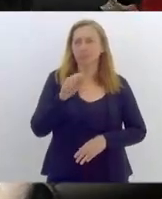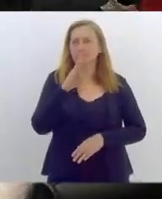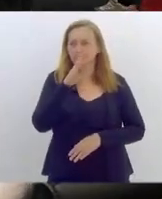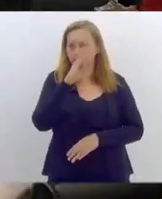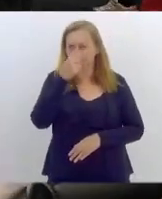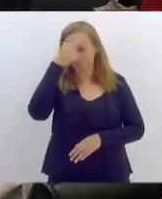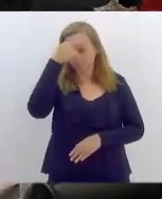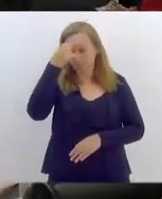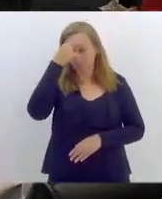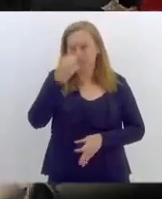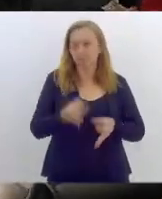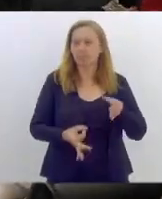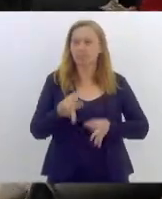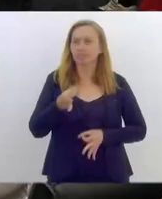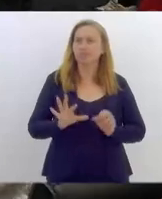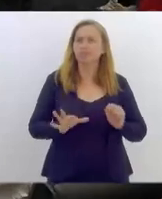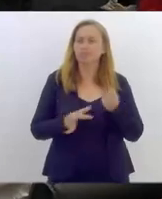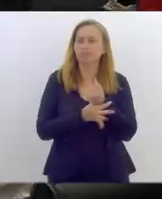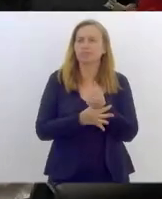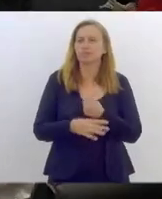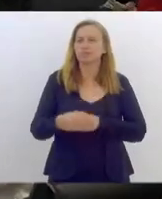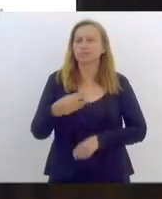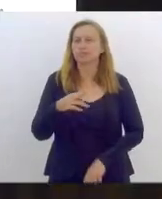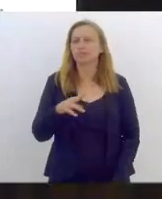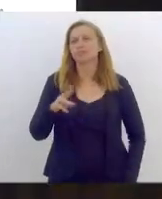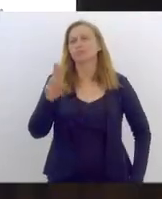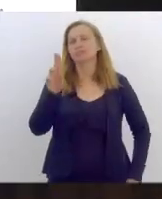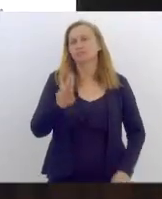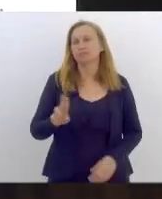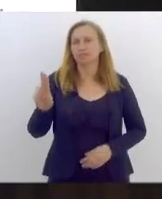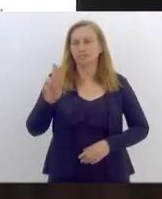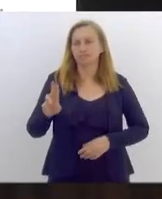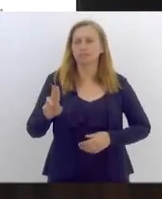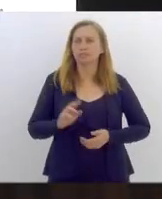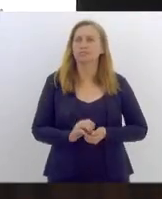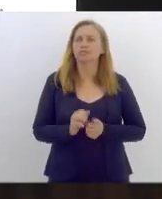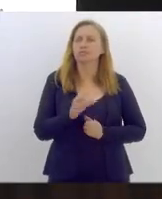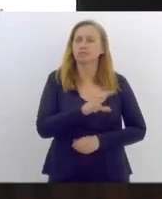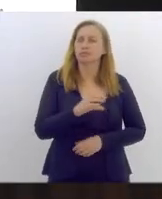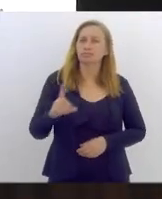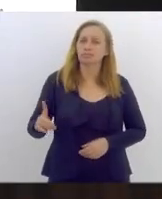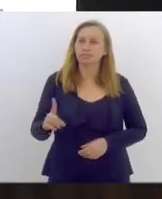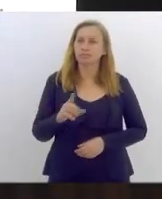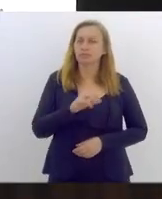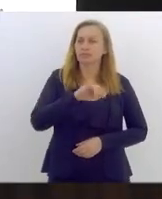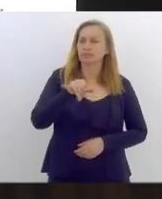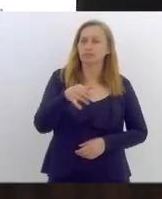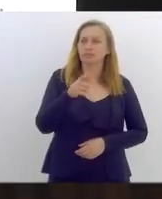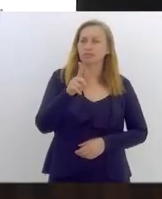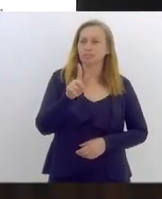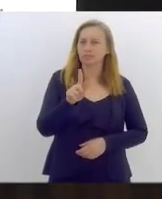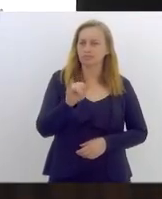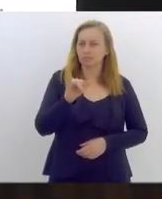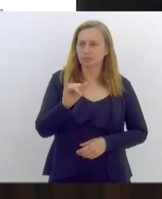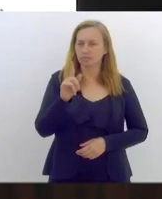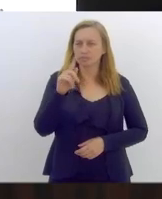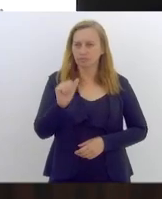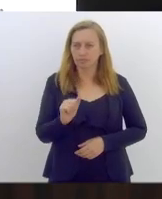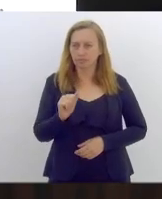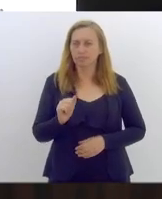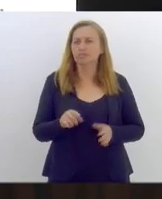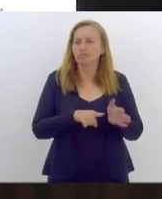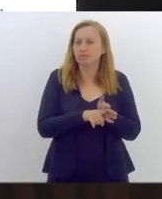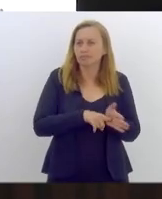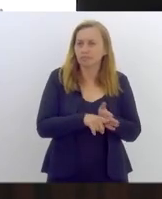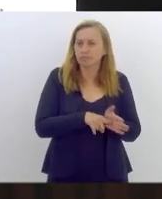acadêmico em justiça e segurança da UF, universidade na qual ainda coordena o GINGA, grupo voltado a realizar